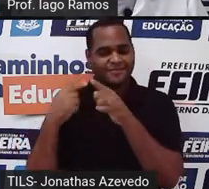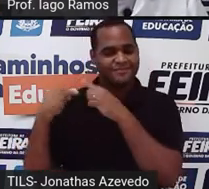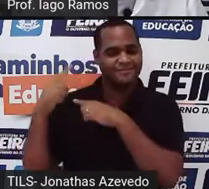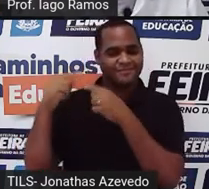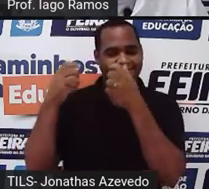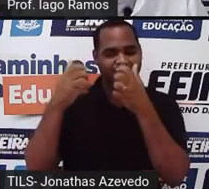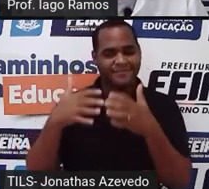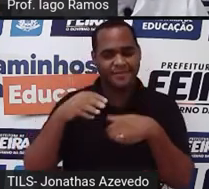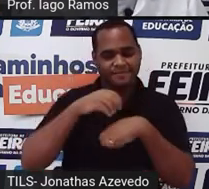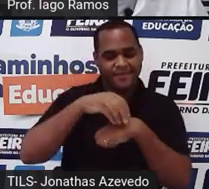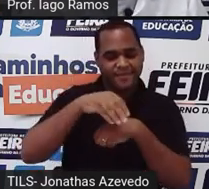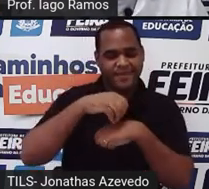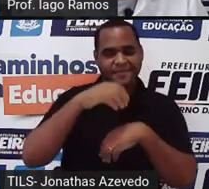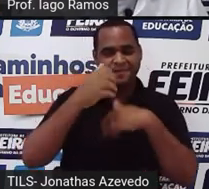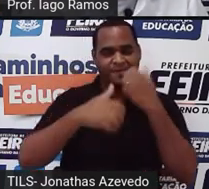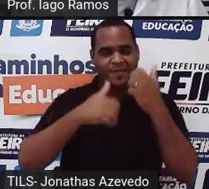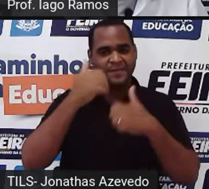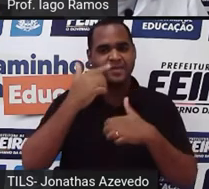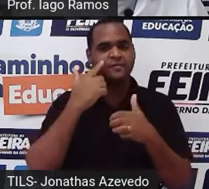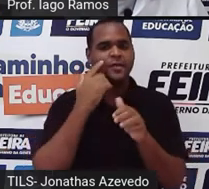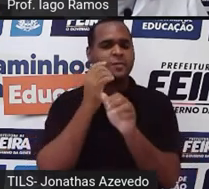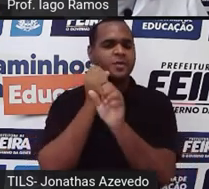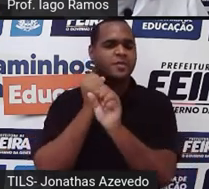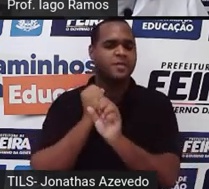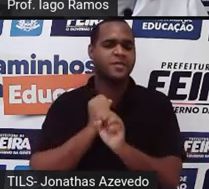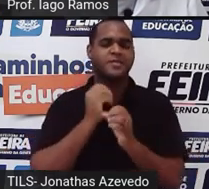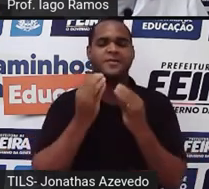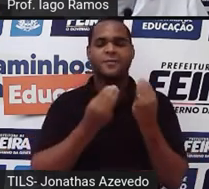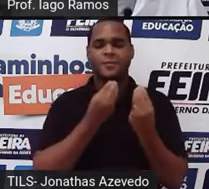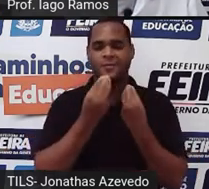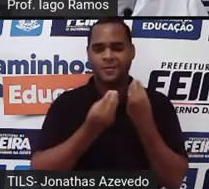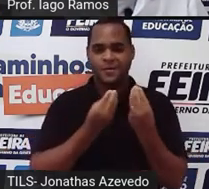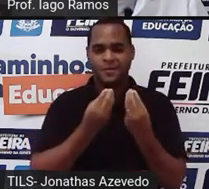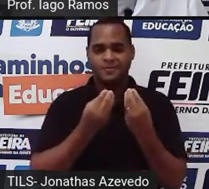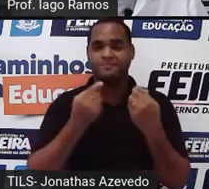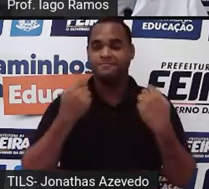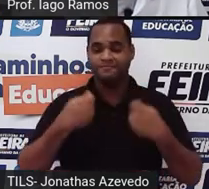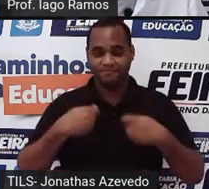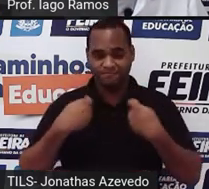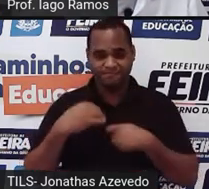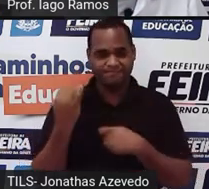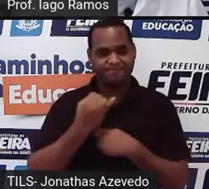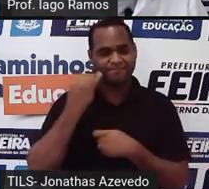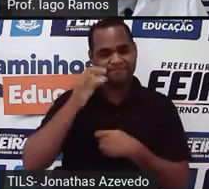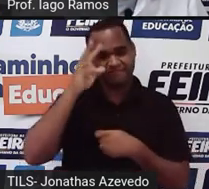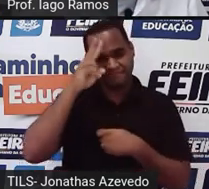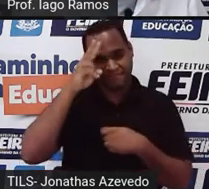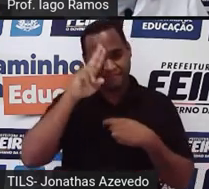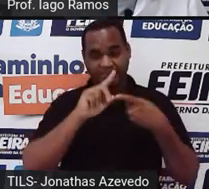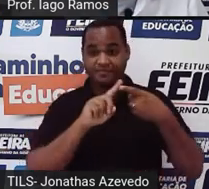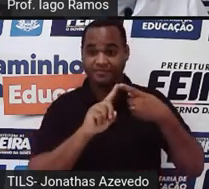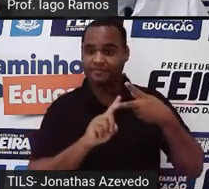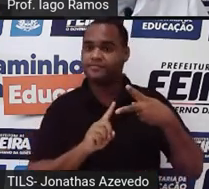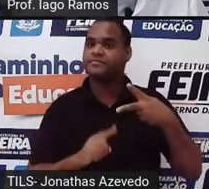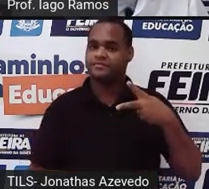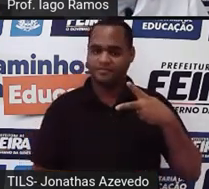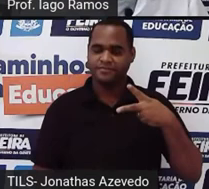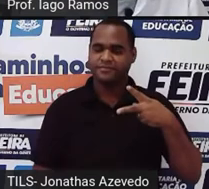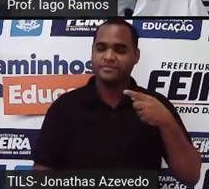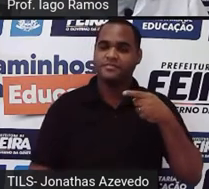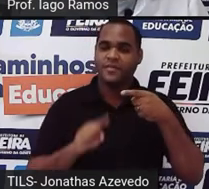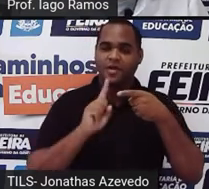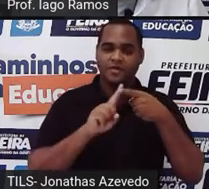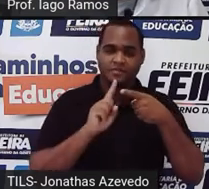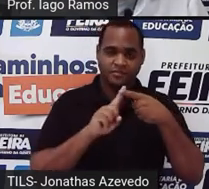aulas aqui. Para calcular essa potência, a gente precisa, né, lembrar de dois passos, tá?